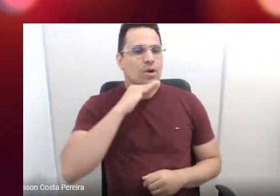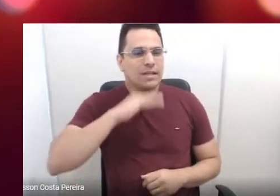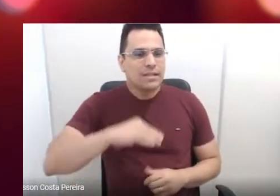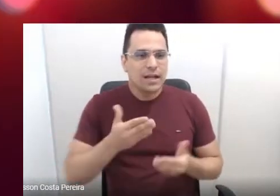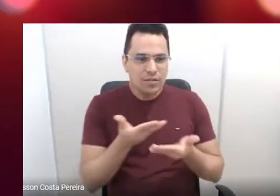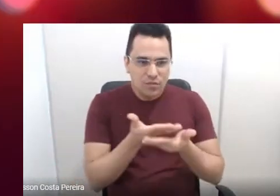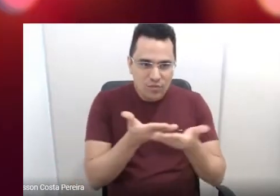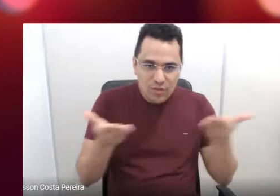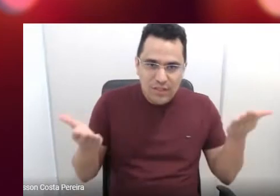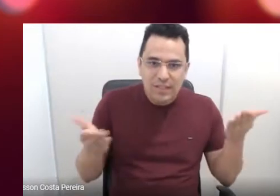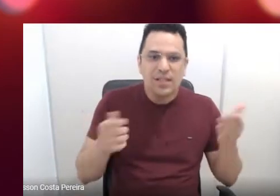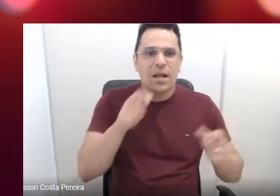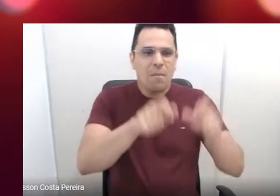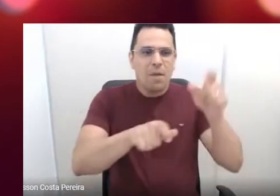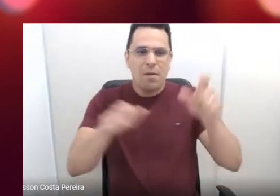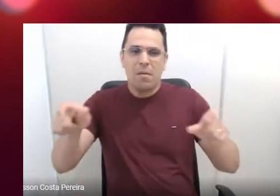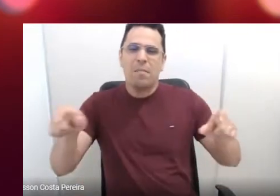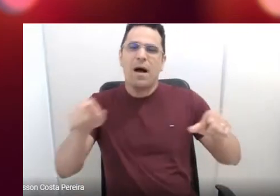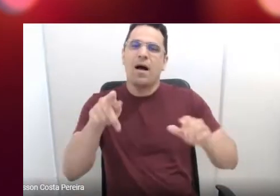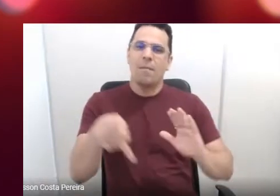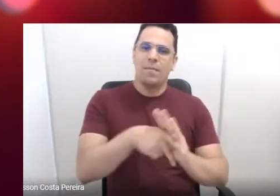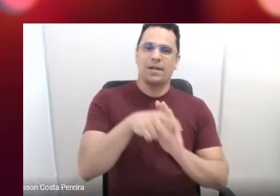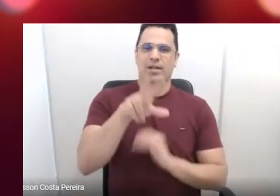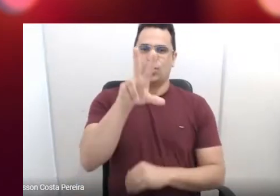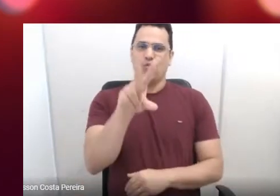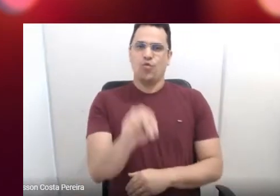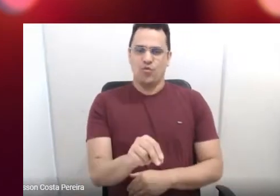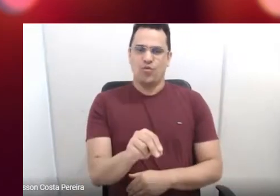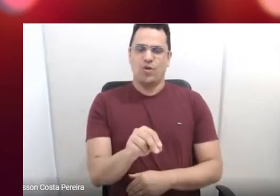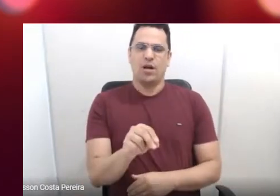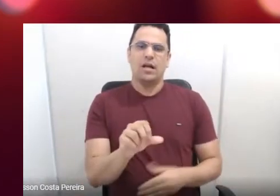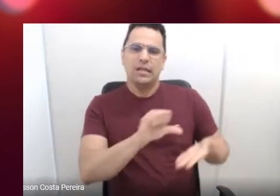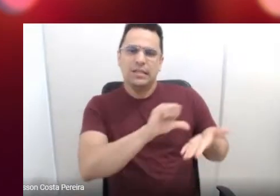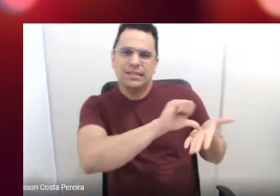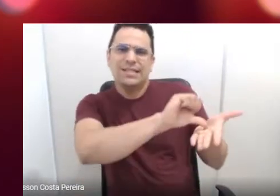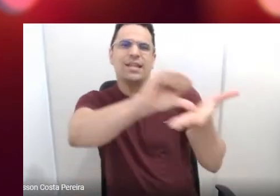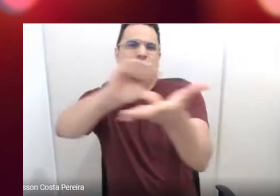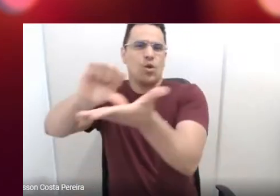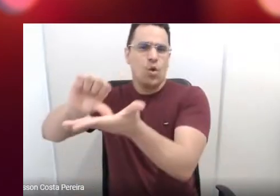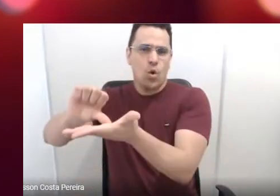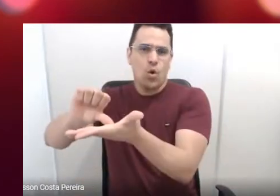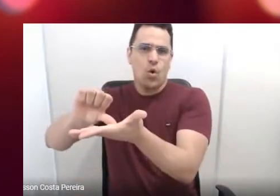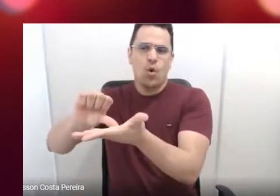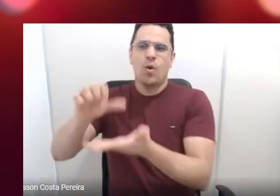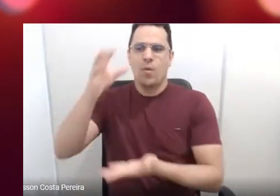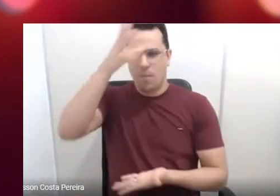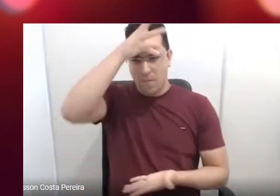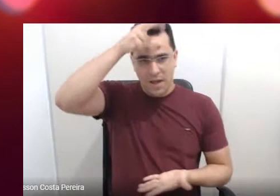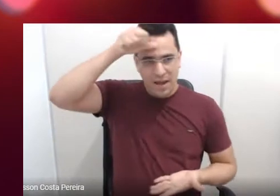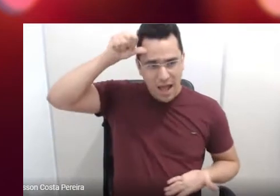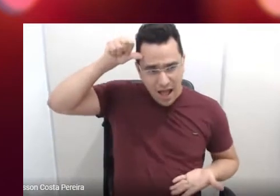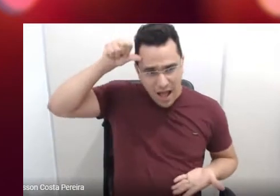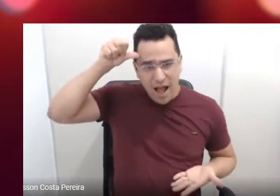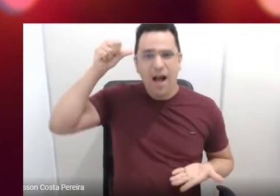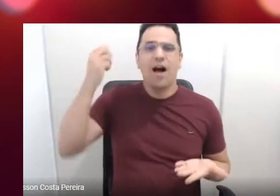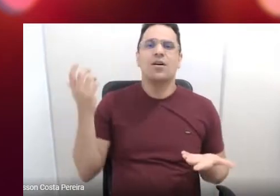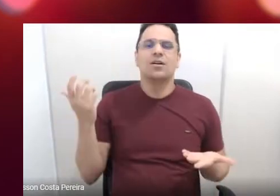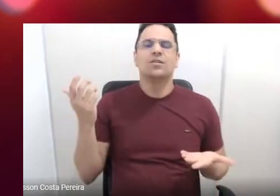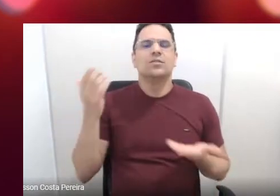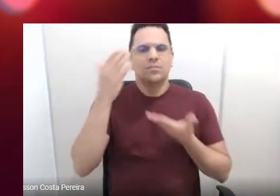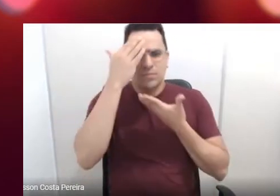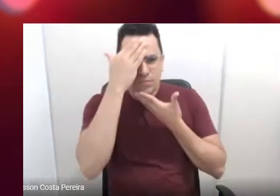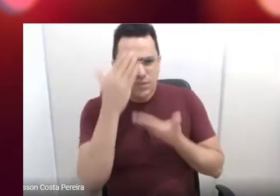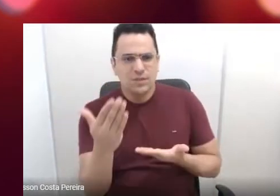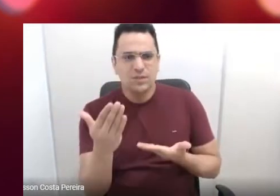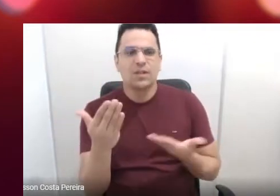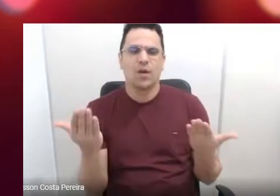aos colegas de todas as unidades acadêmicas, né, do interior da sede. Com muito prazer que eu venho aqui relatar